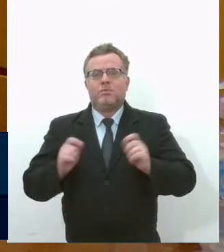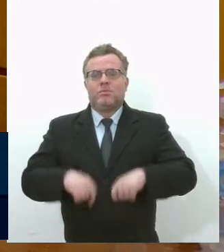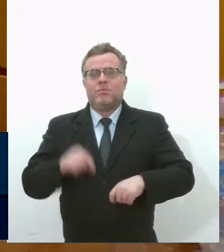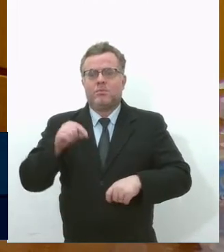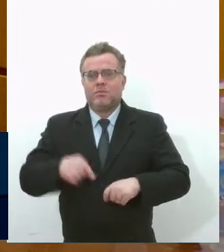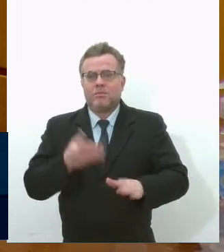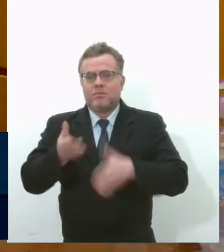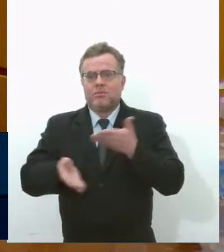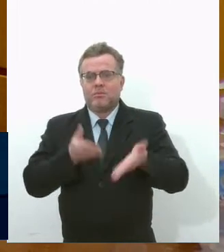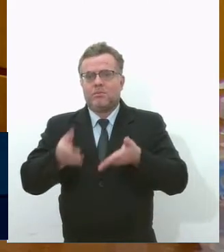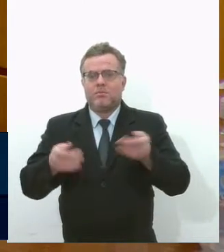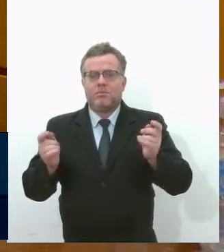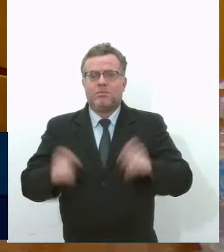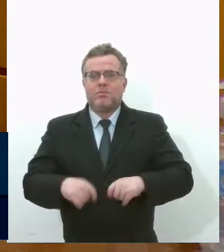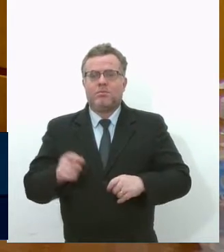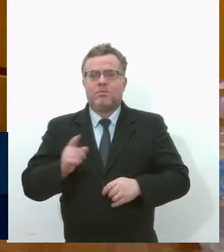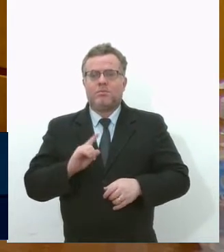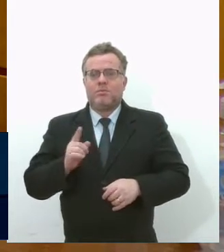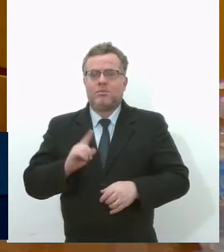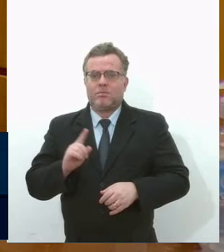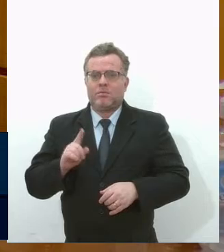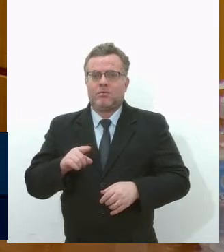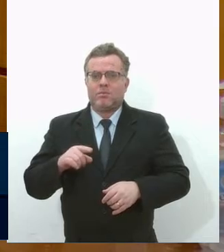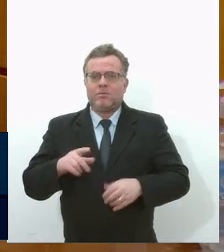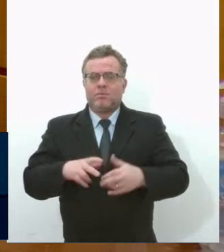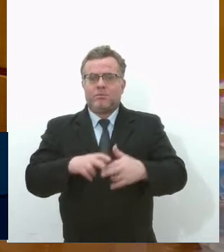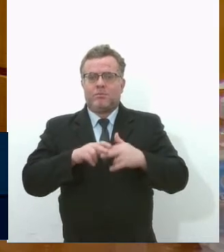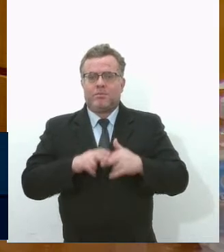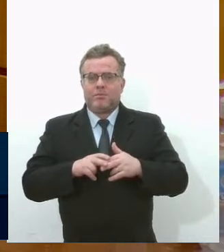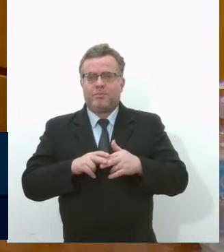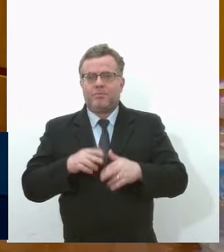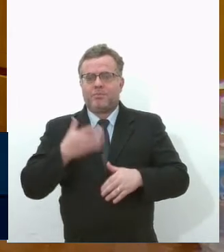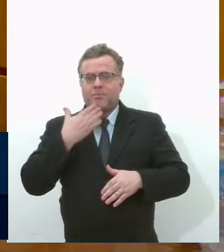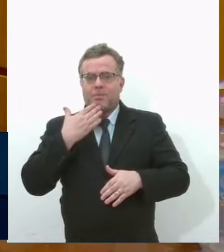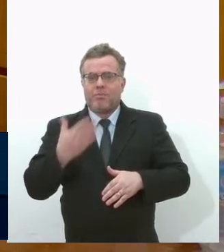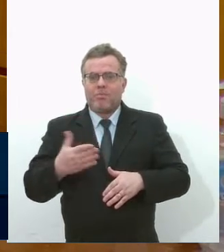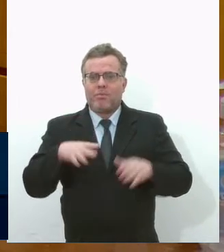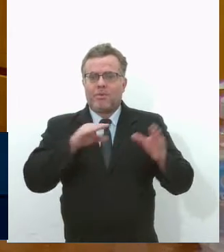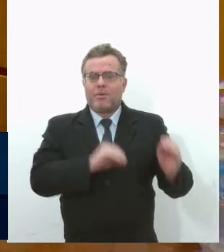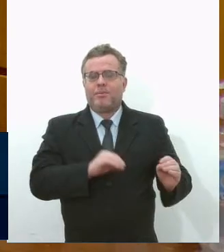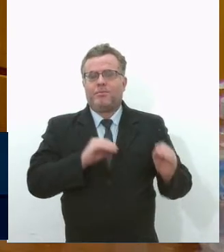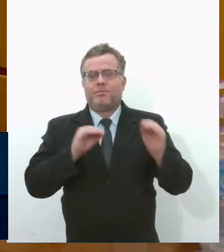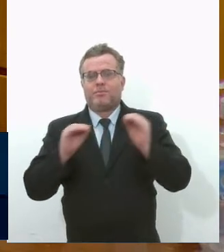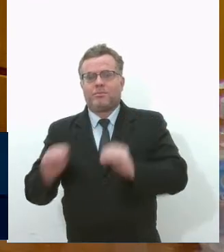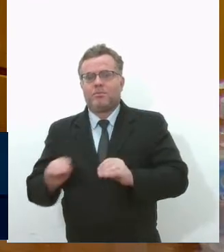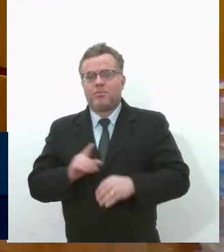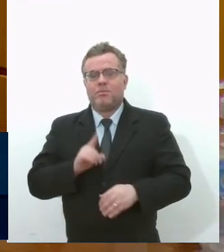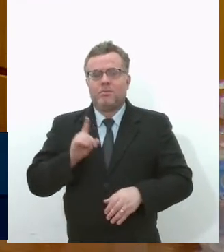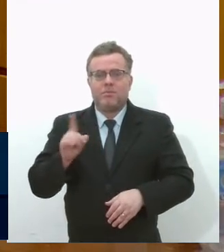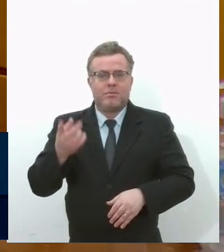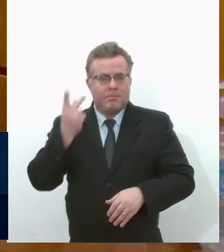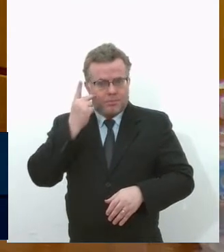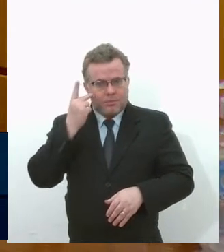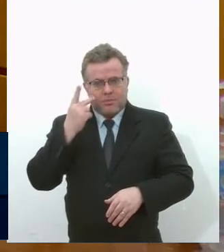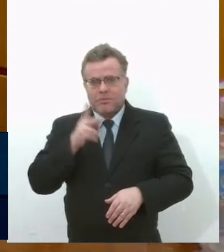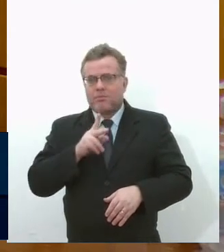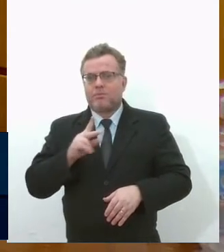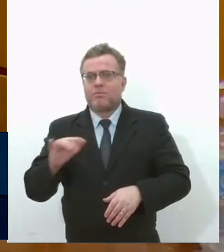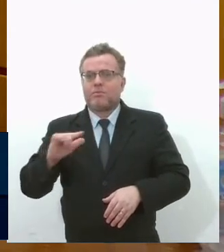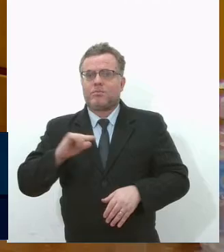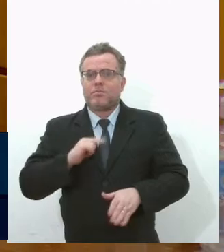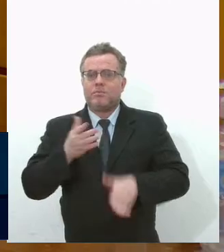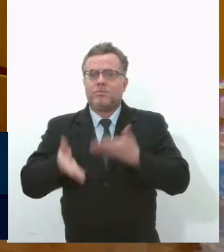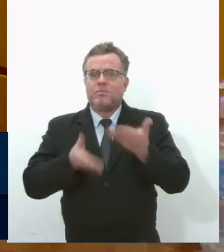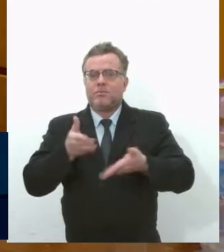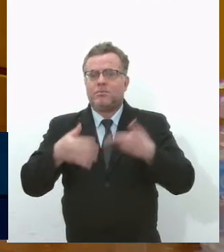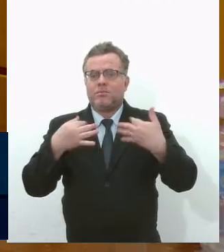senhores. Então, a gente pede essa solicitação de transferência médica para São Paulo, onde ela vai ter o tratamento adequado e melhor